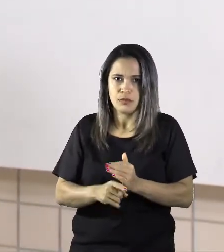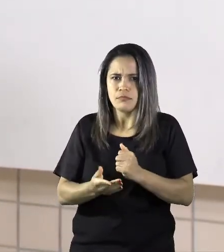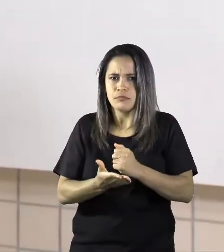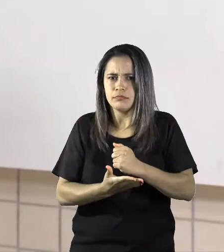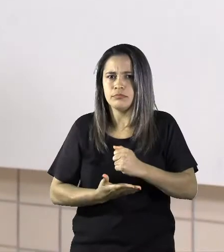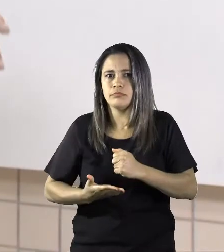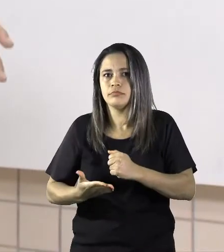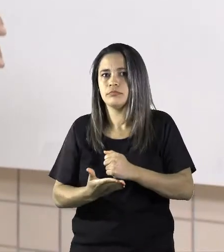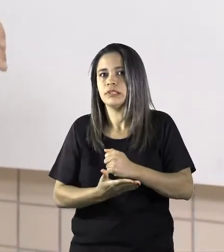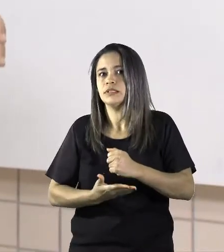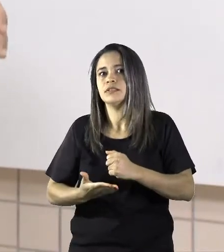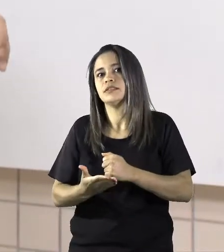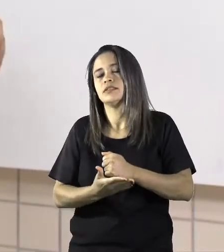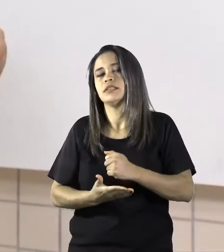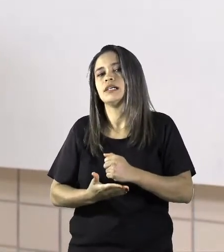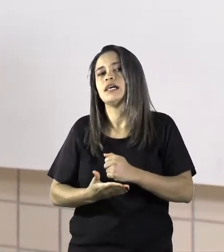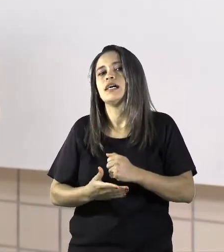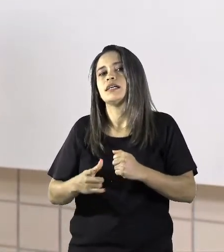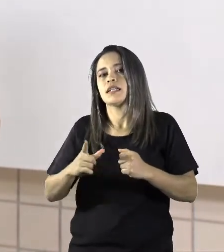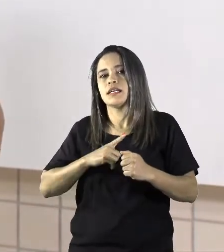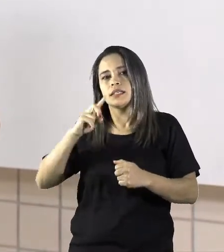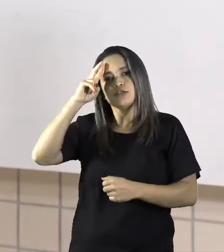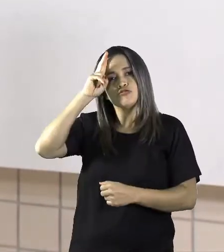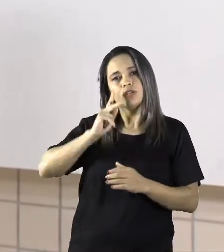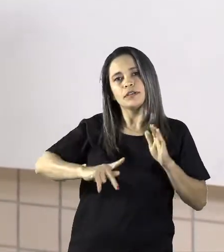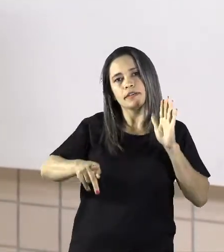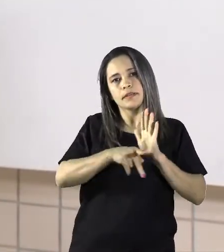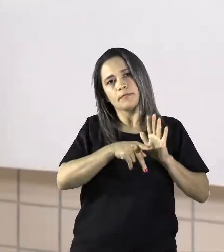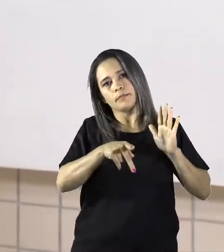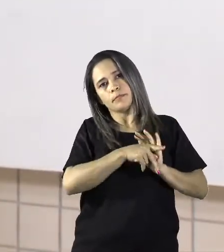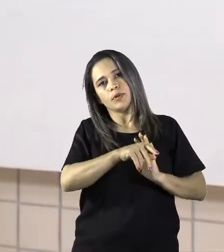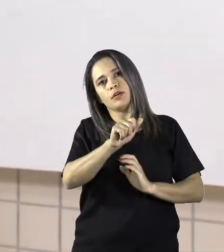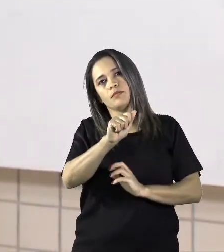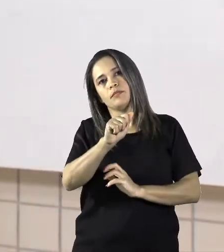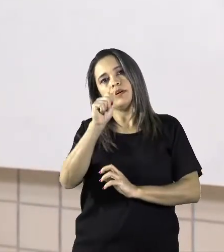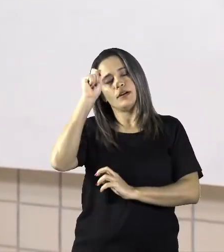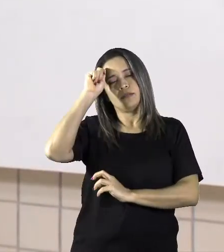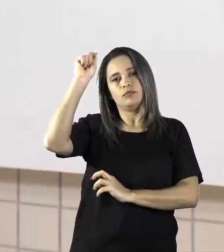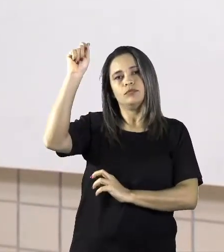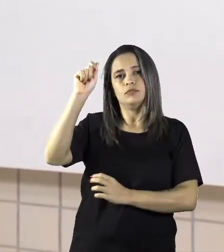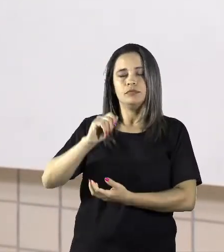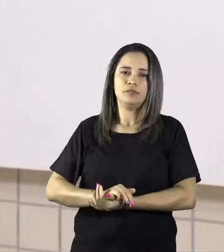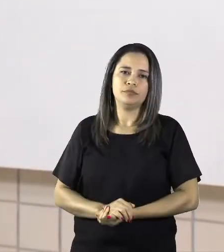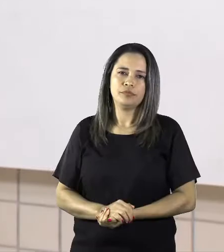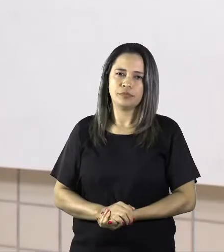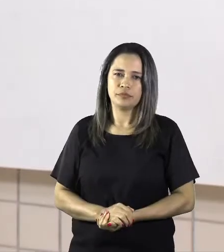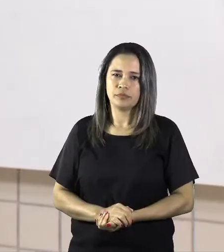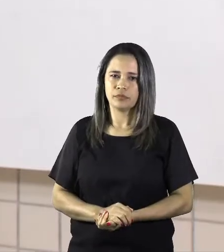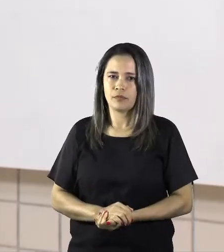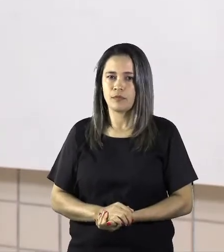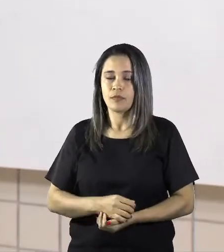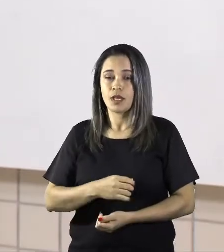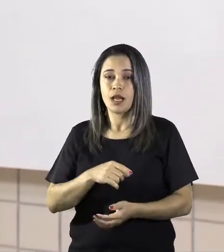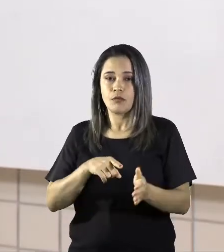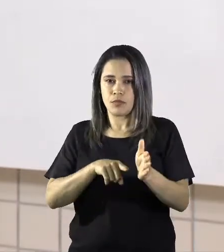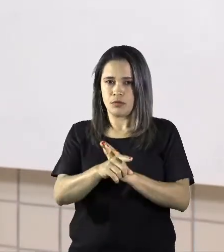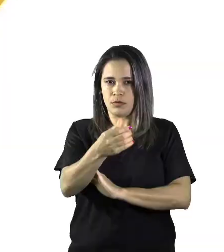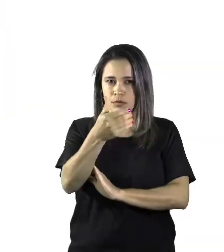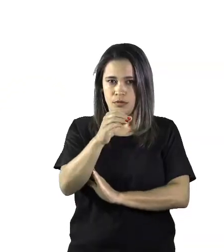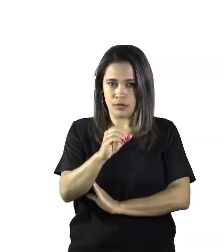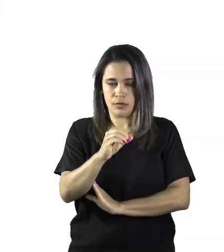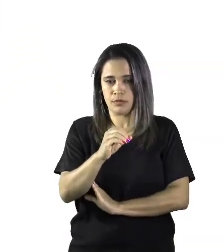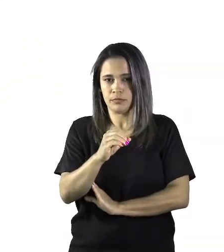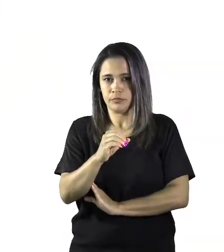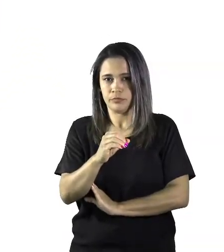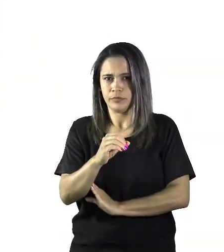baseadas nessa pequena biografia de Ana Maria Machado. A questão 10, ela pede o seguinte: